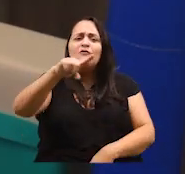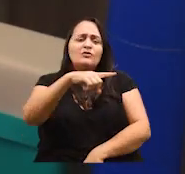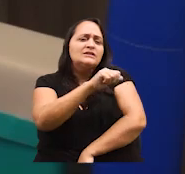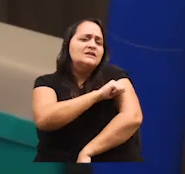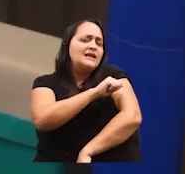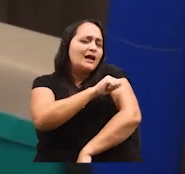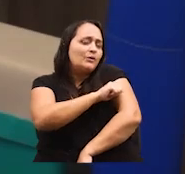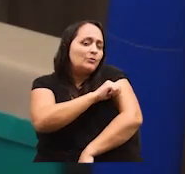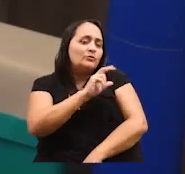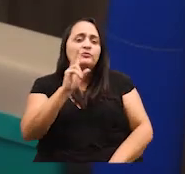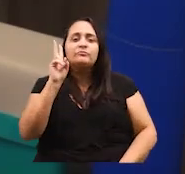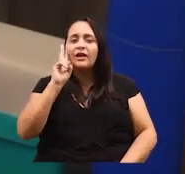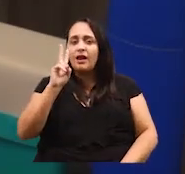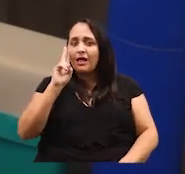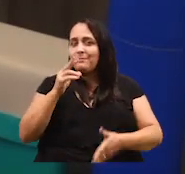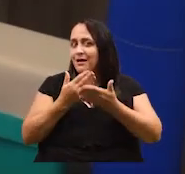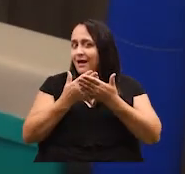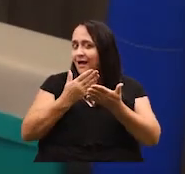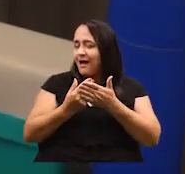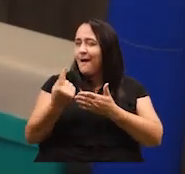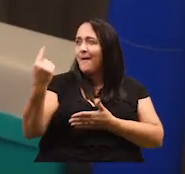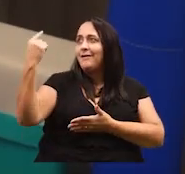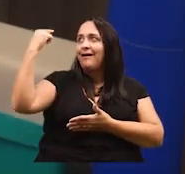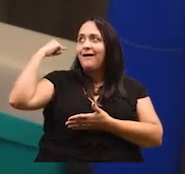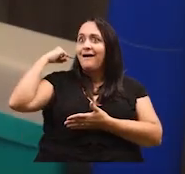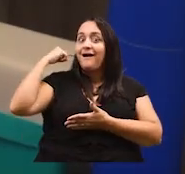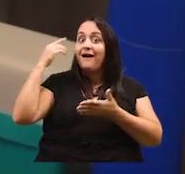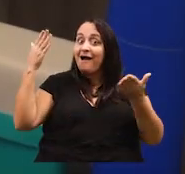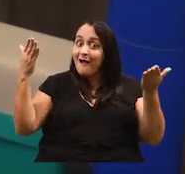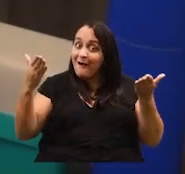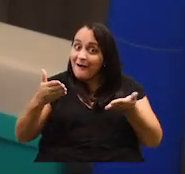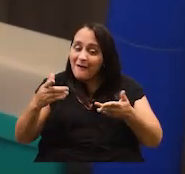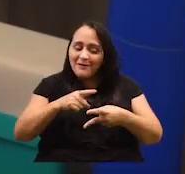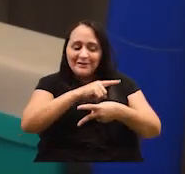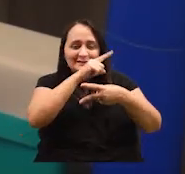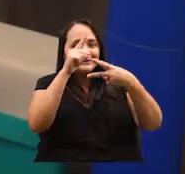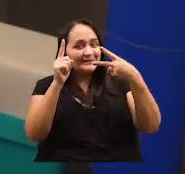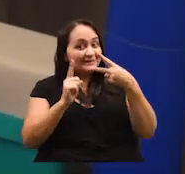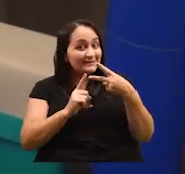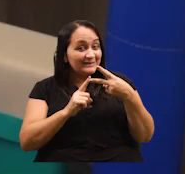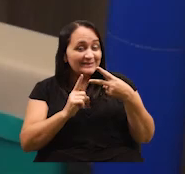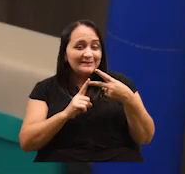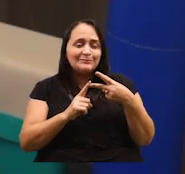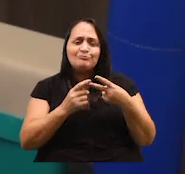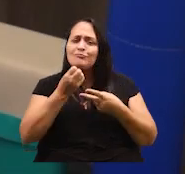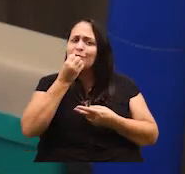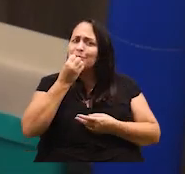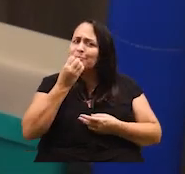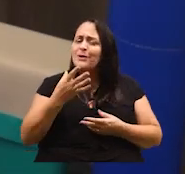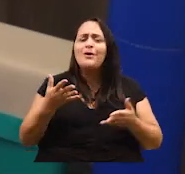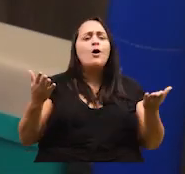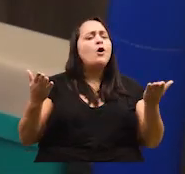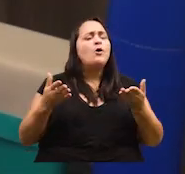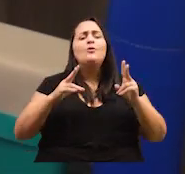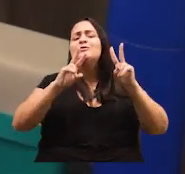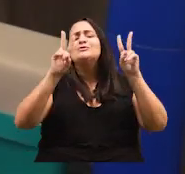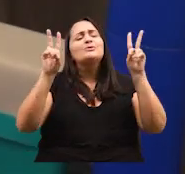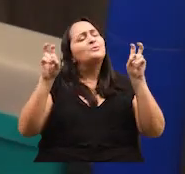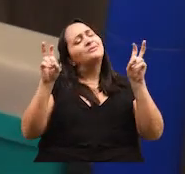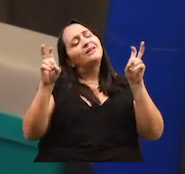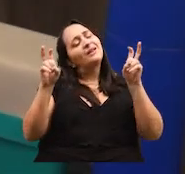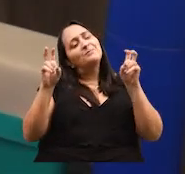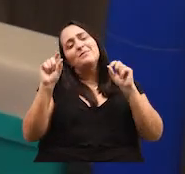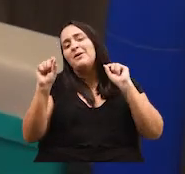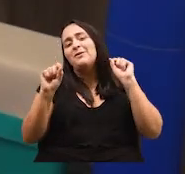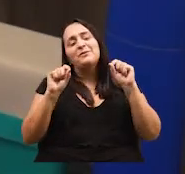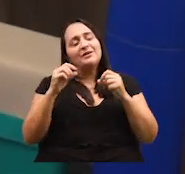sequência didática Manual da Culinária Baiana. E a Pró vai contar pra gente o tema de hoje que é bem afetivo, não é, Pró?